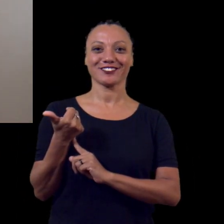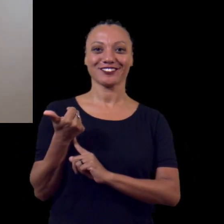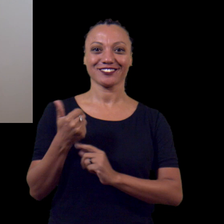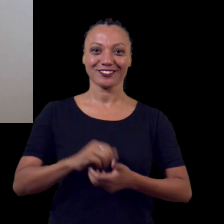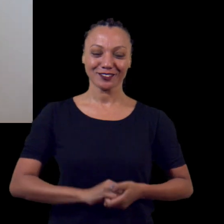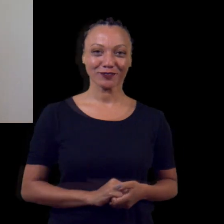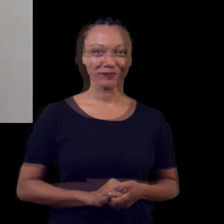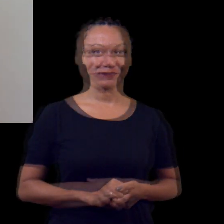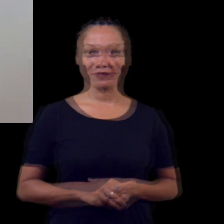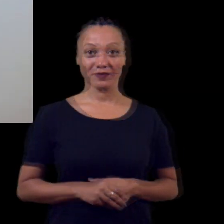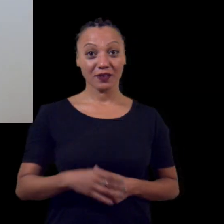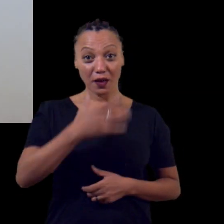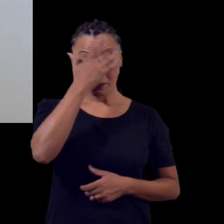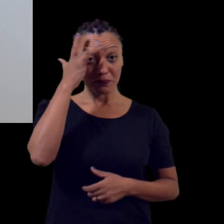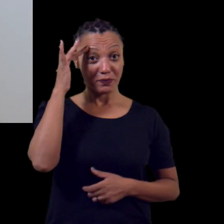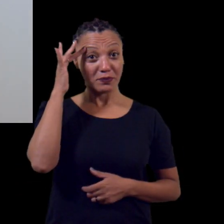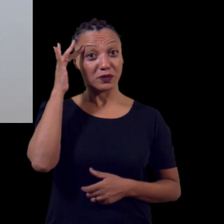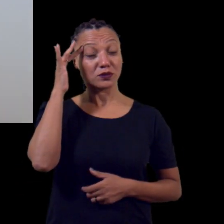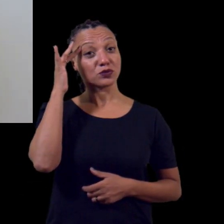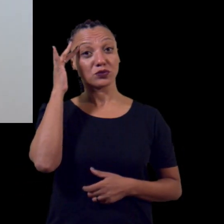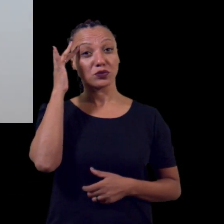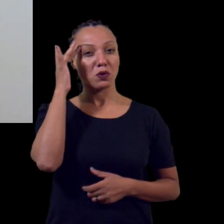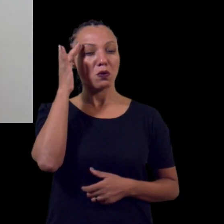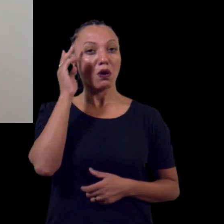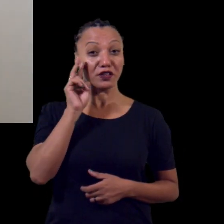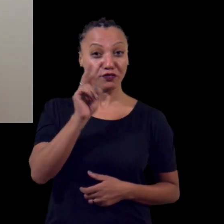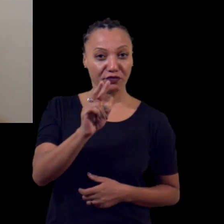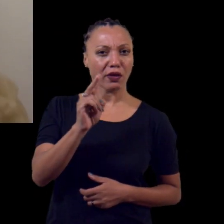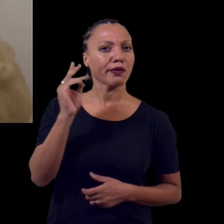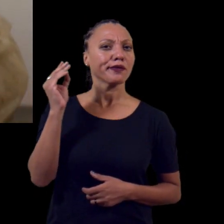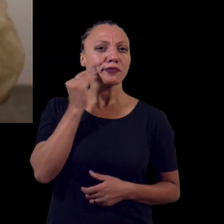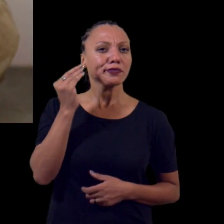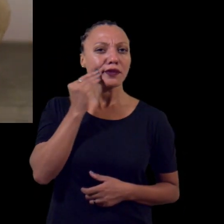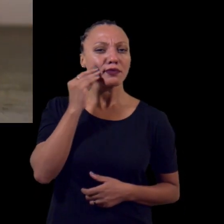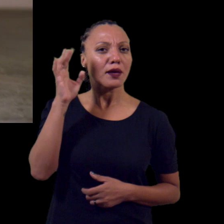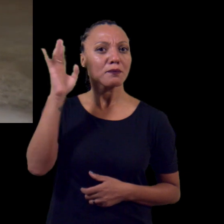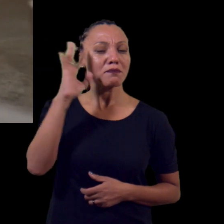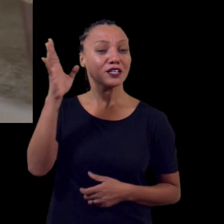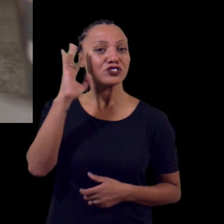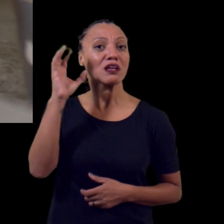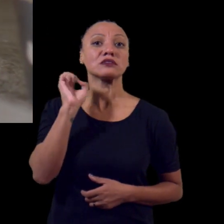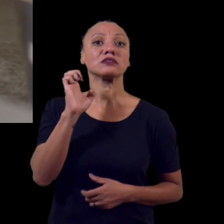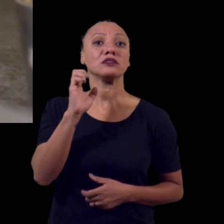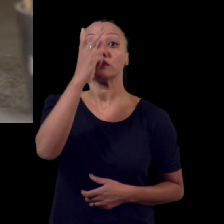arte. Alguém que não enxerga fica tentando imaginar o que é que eu faria, o que é que ele faria sem a